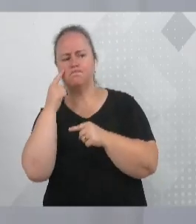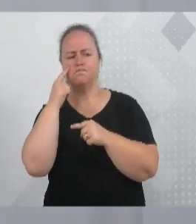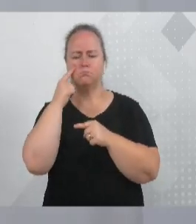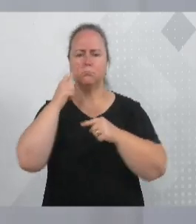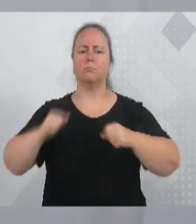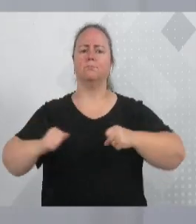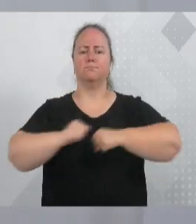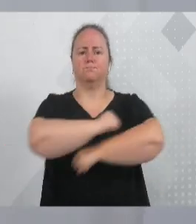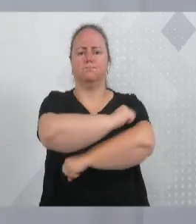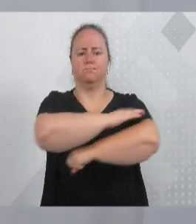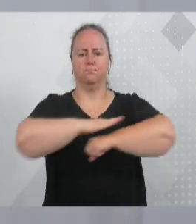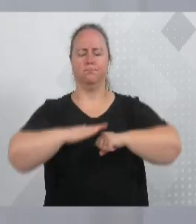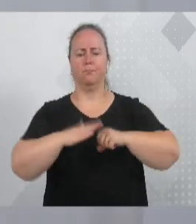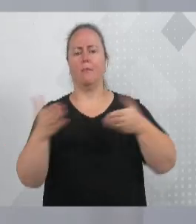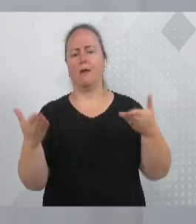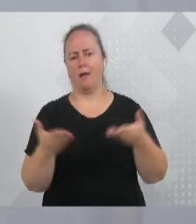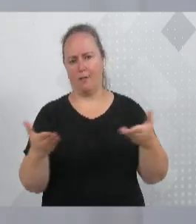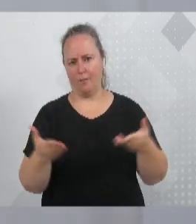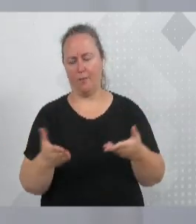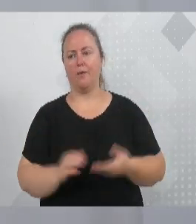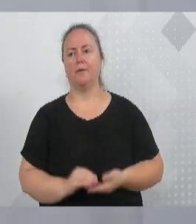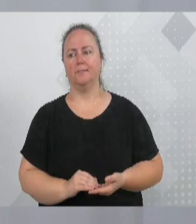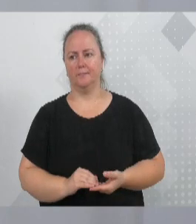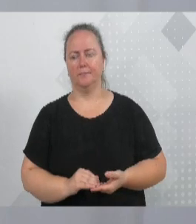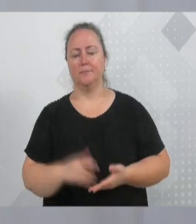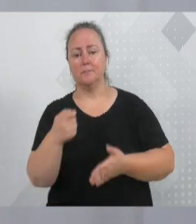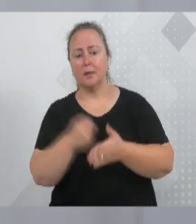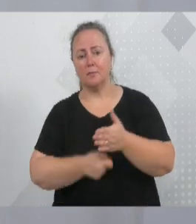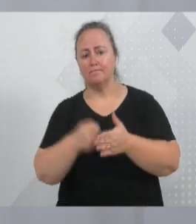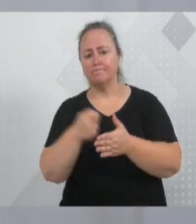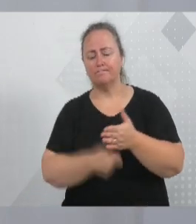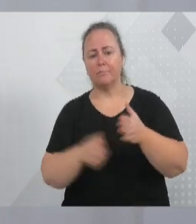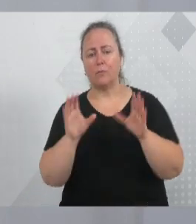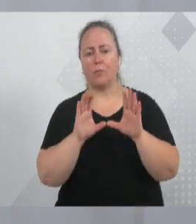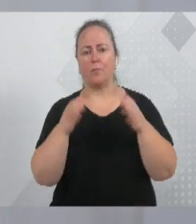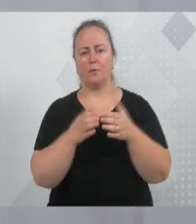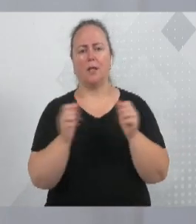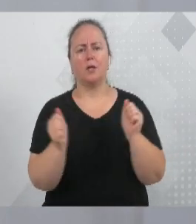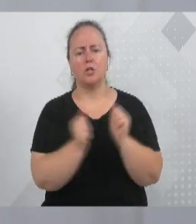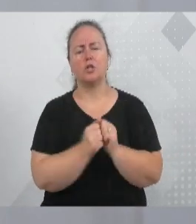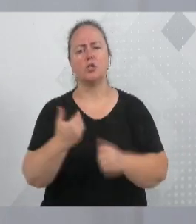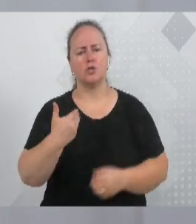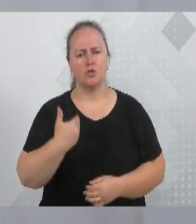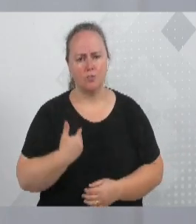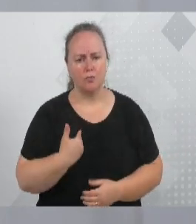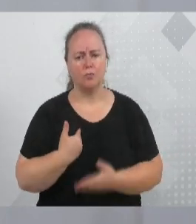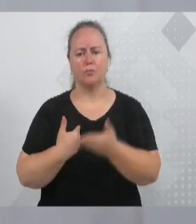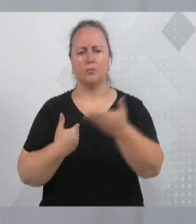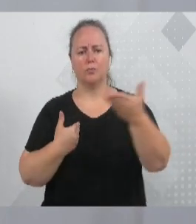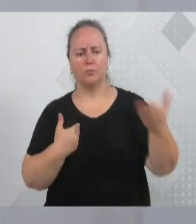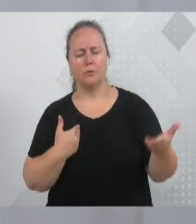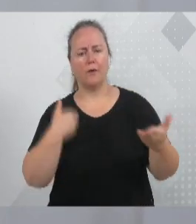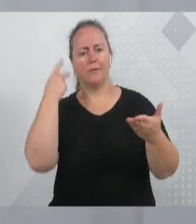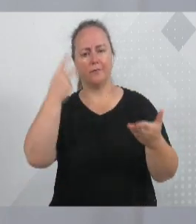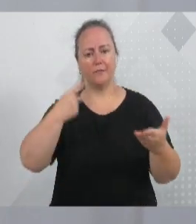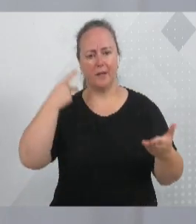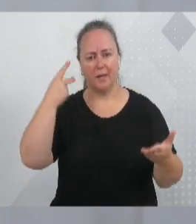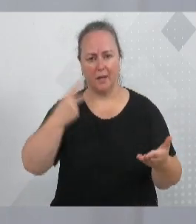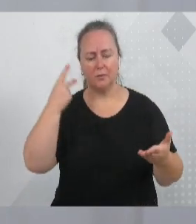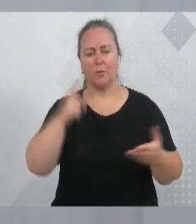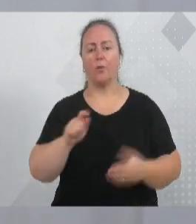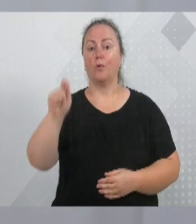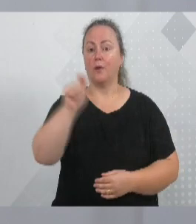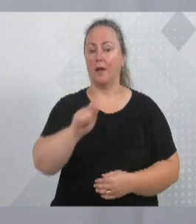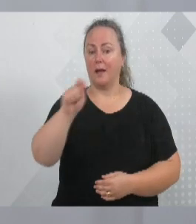vias estão saindo do Papel Então foi uma luta da comunidade junto com esse vereador com demais vereadores com com associações eh